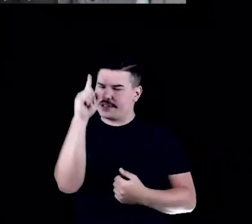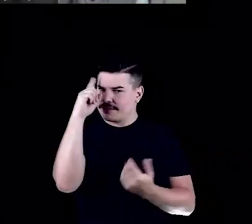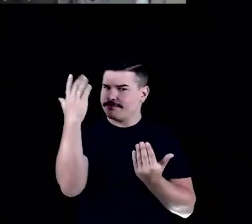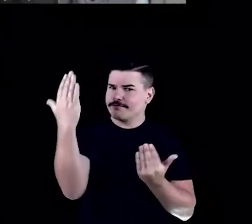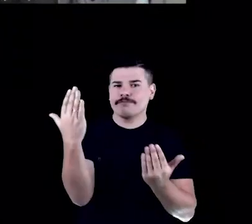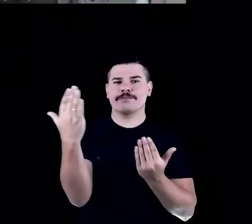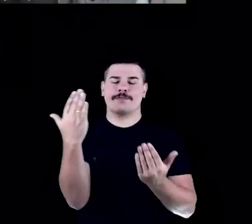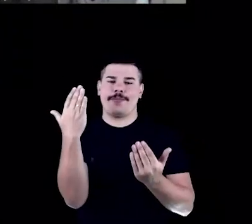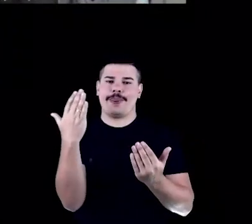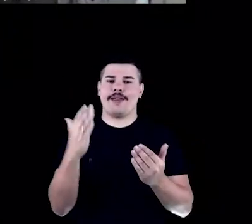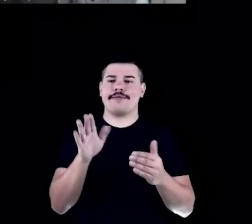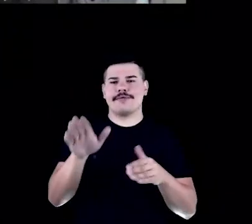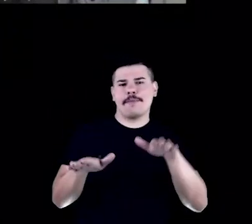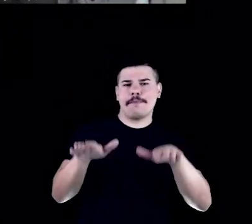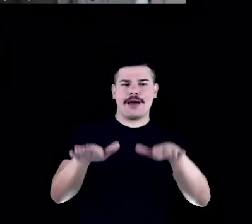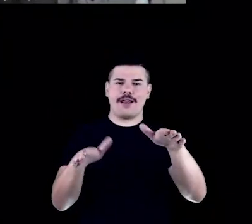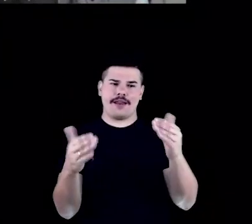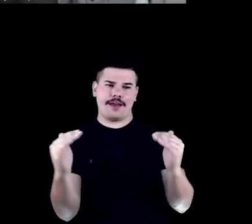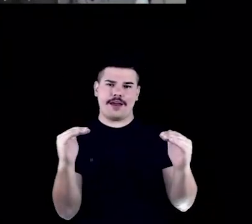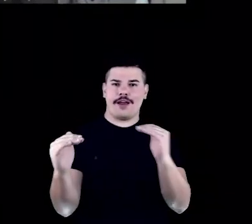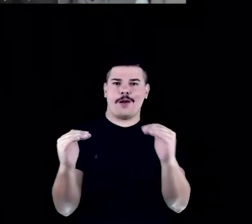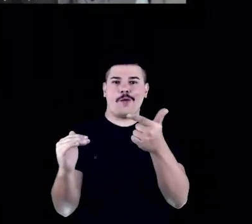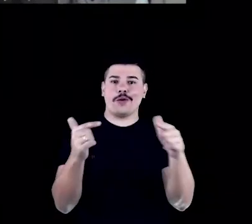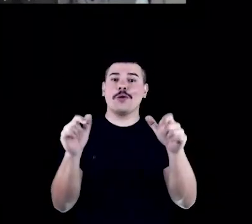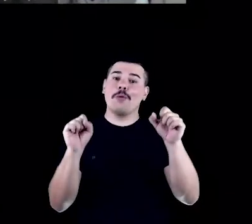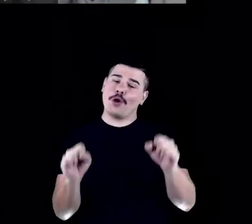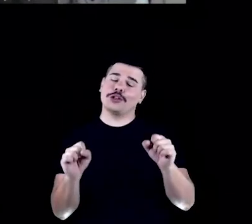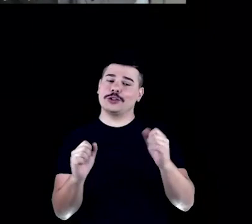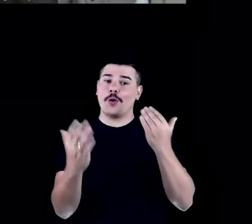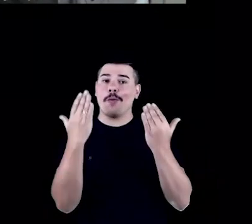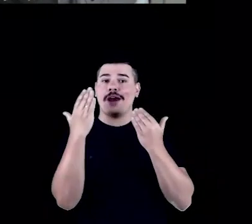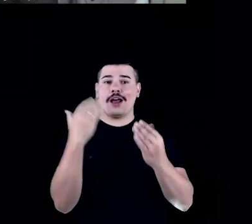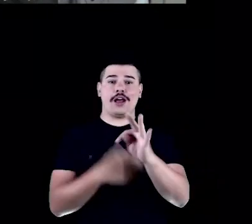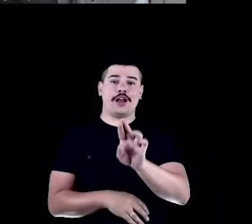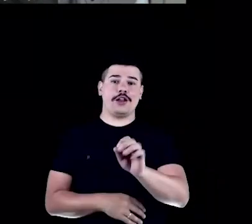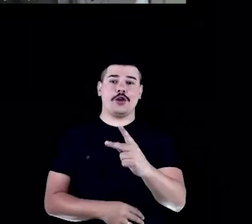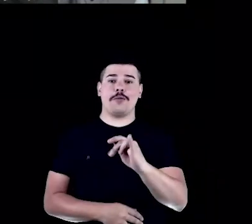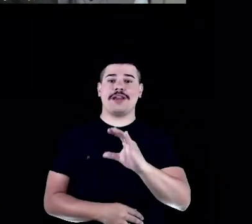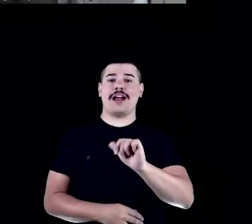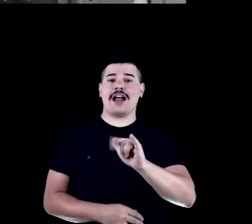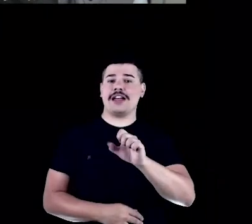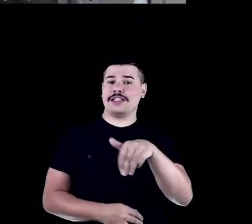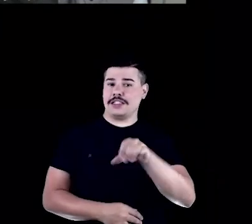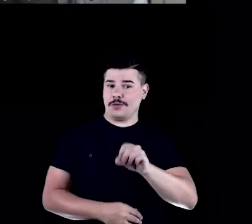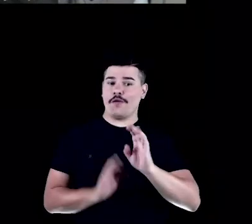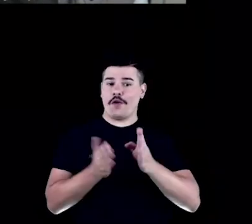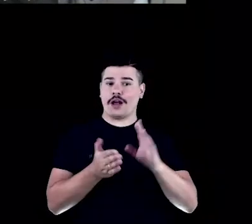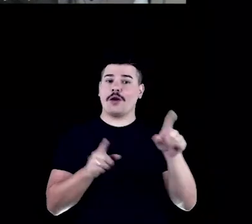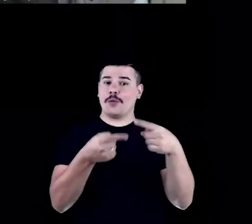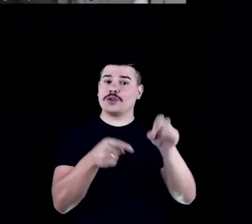né? Acho que de paralelos em outros movimentos, assim, se pode comparar com o tropicalismo na música, ou